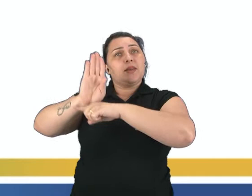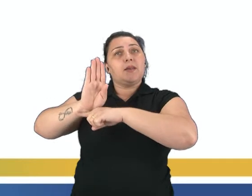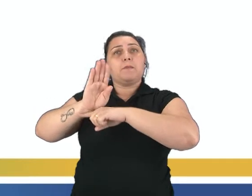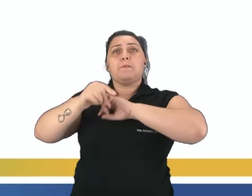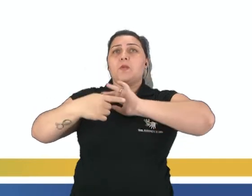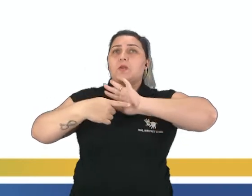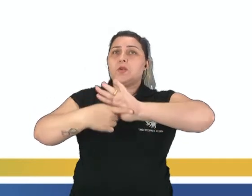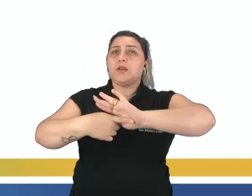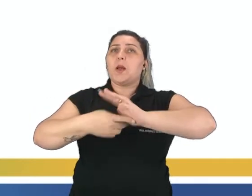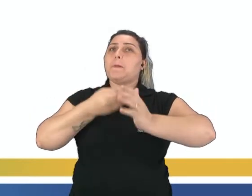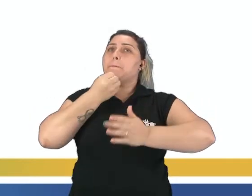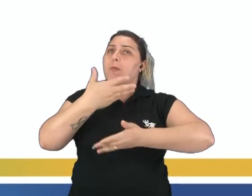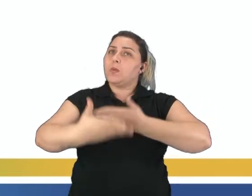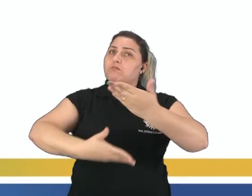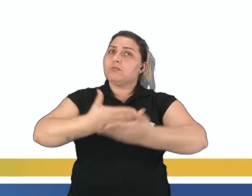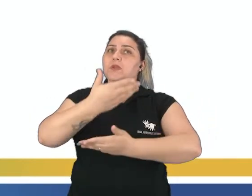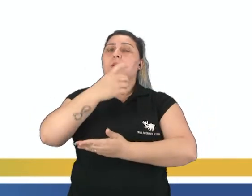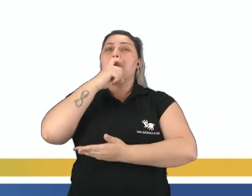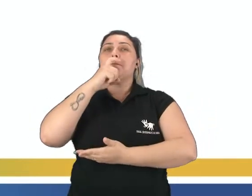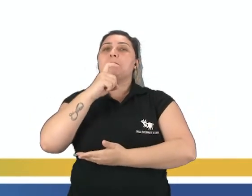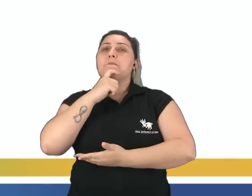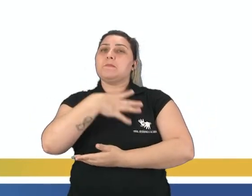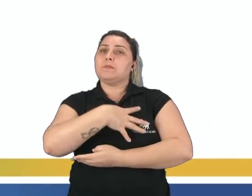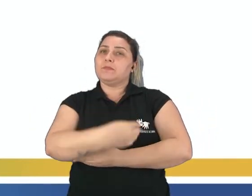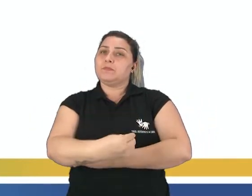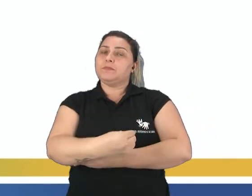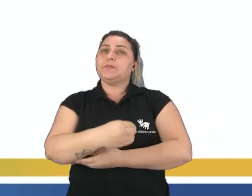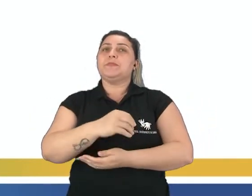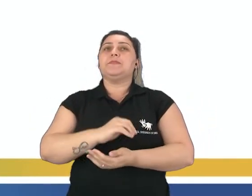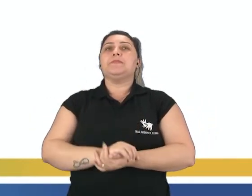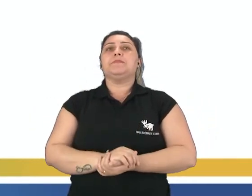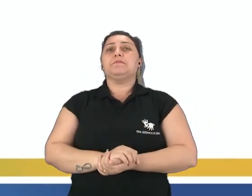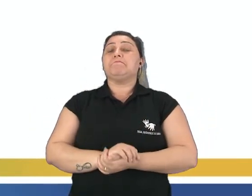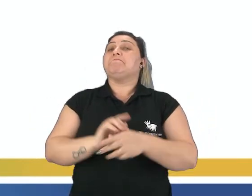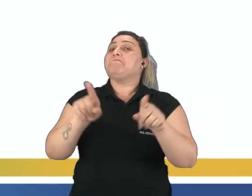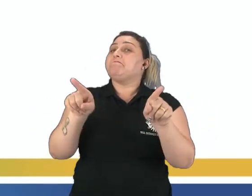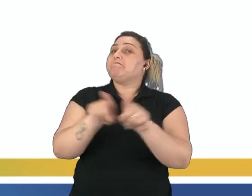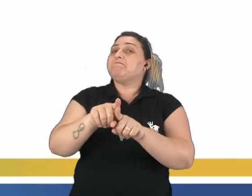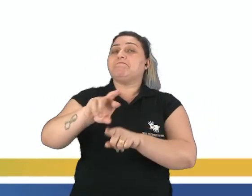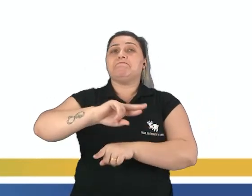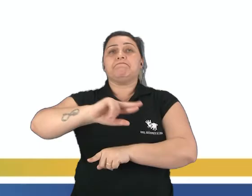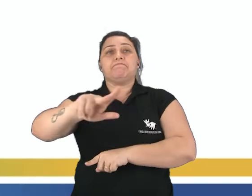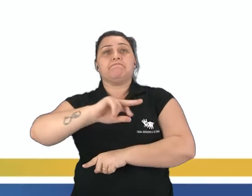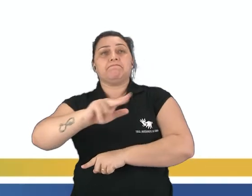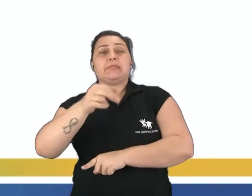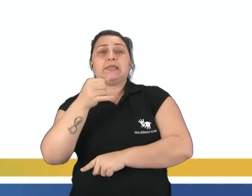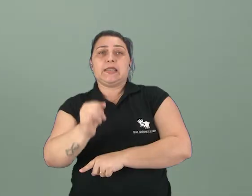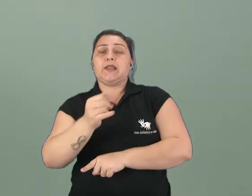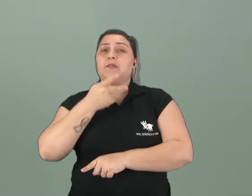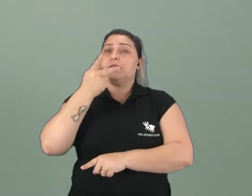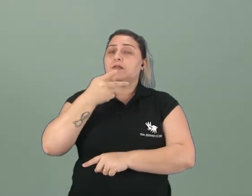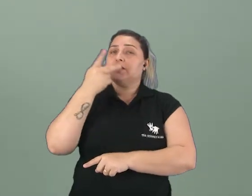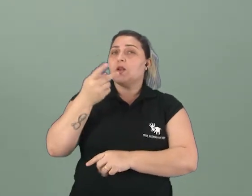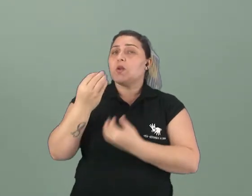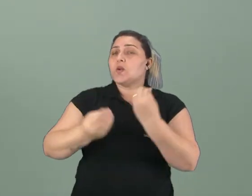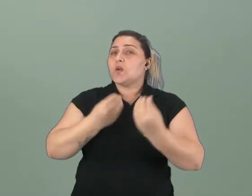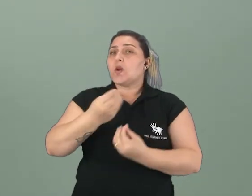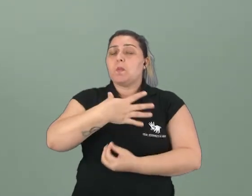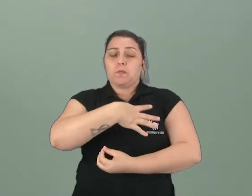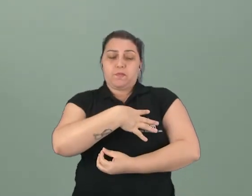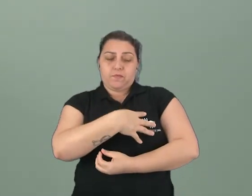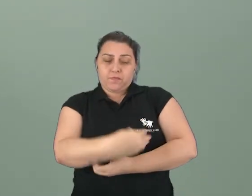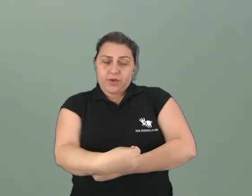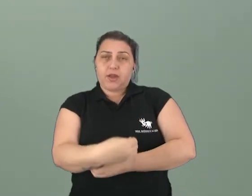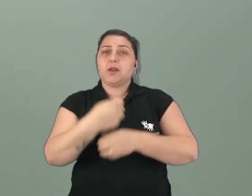B, mostrar um bom relacionamento entre pais e filhos? Também não. Se fosse, estaria falando como é que um